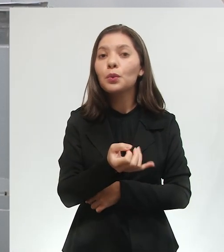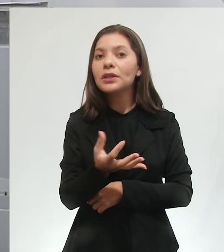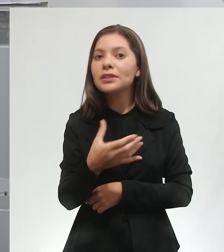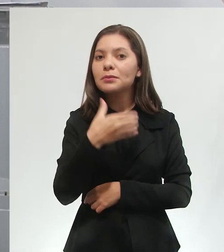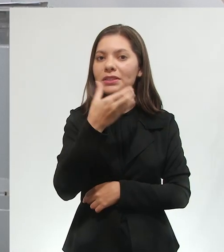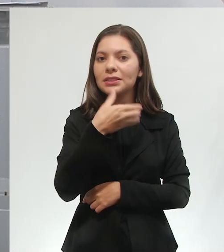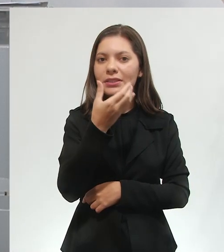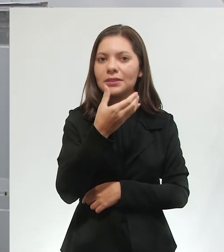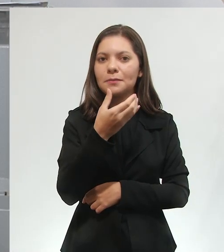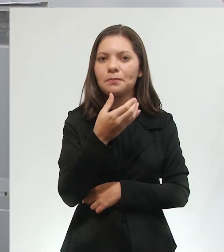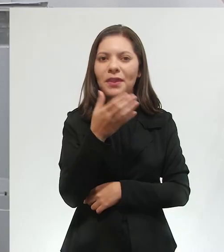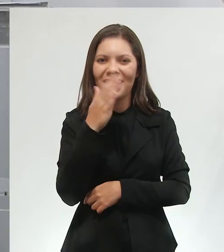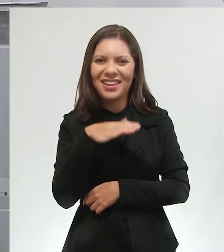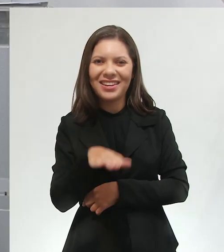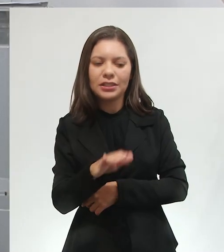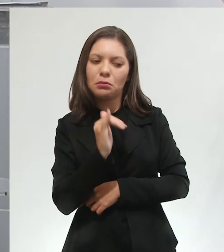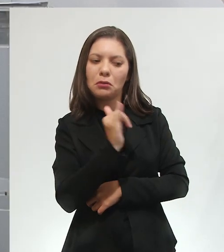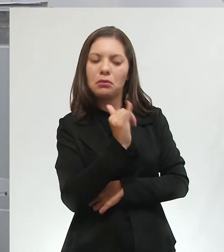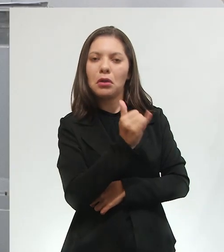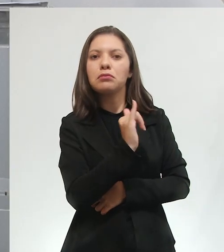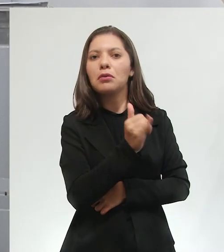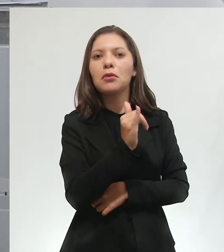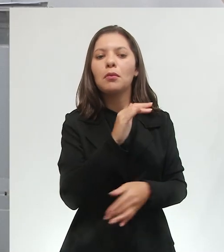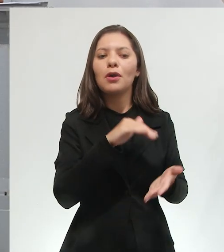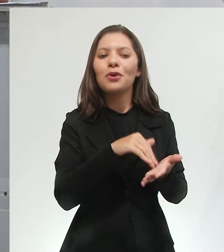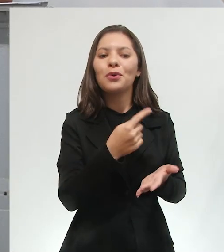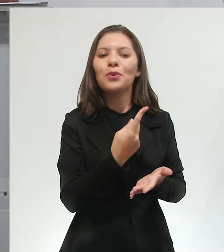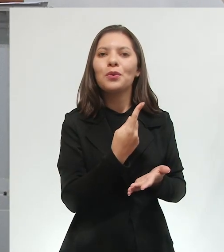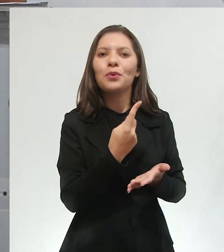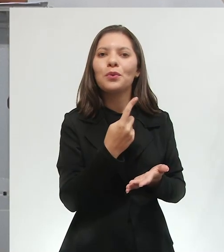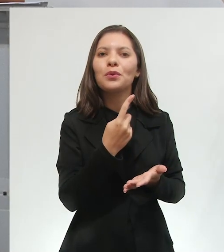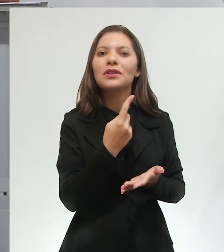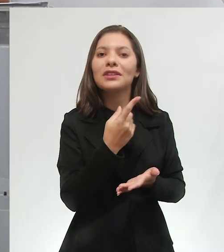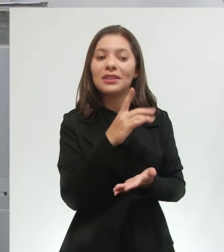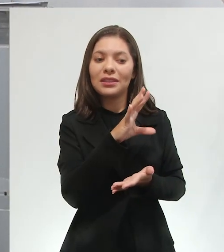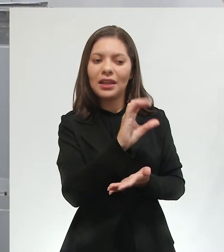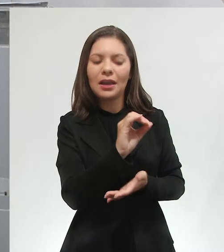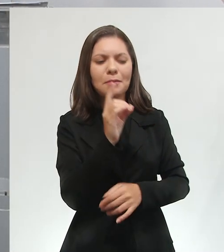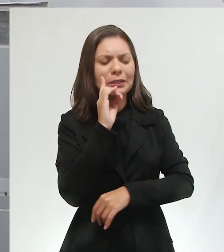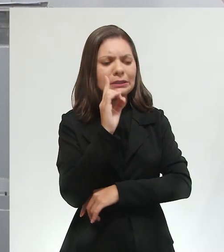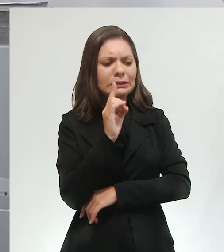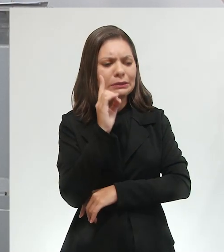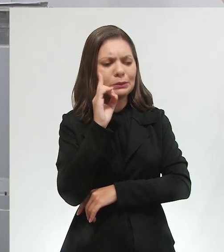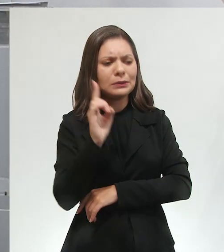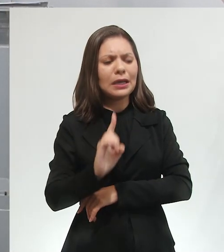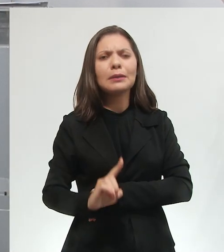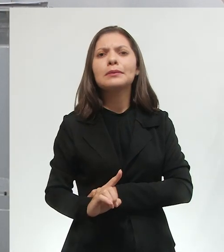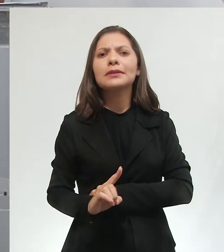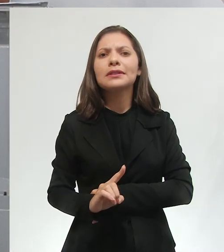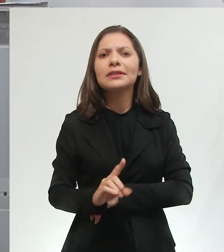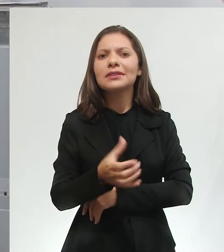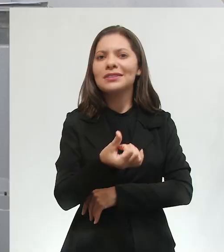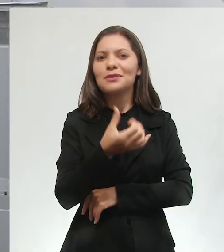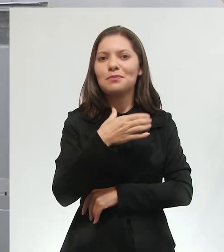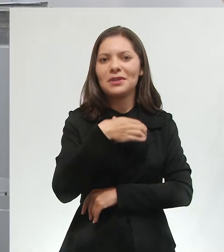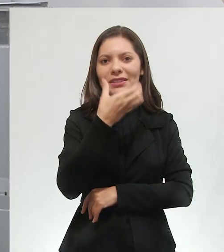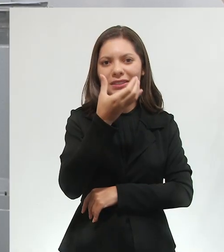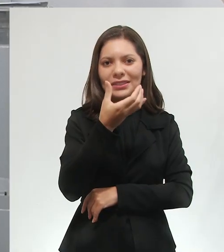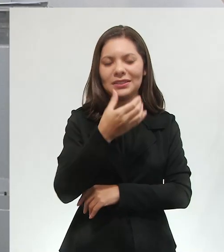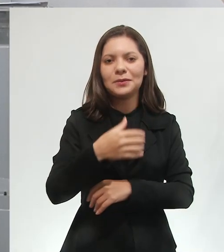os números de 1 a 10, mas ela não sabe que ali tem 6 maçãs. Então, ela só vai